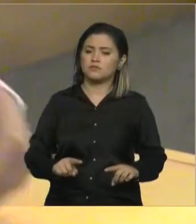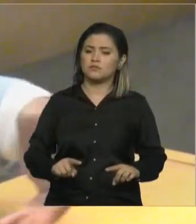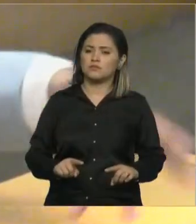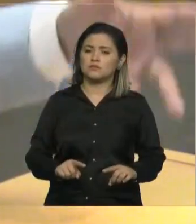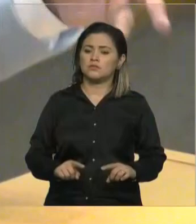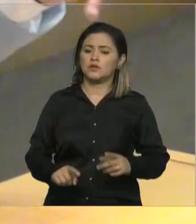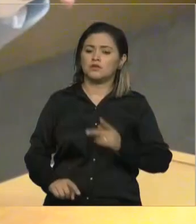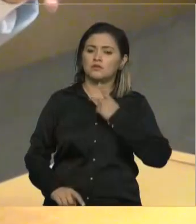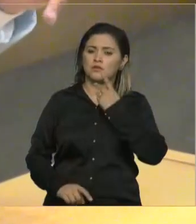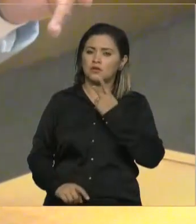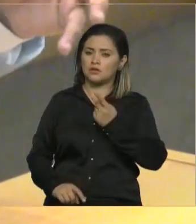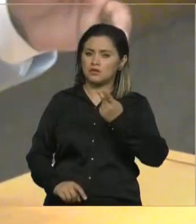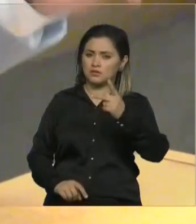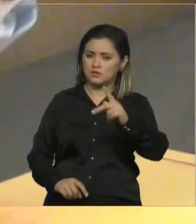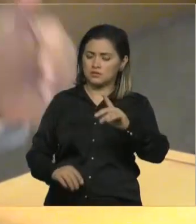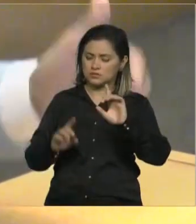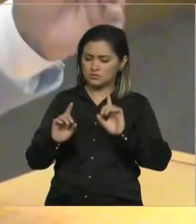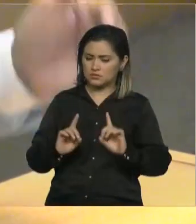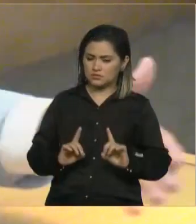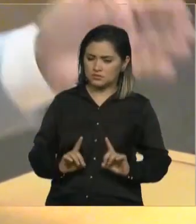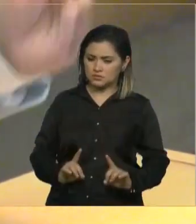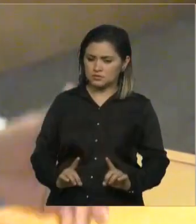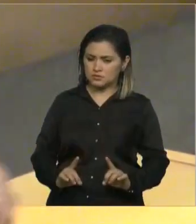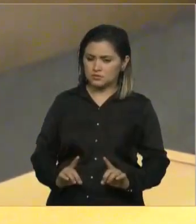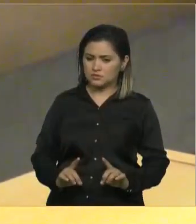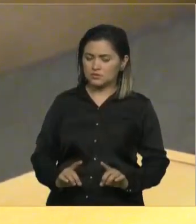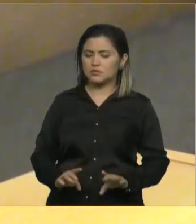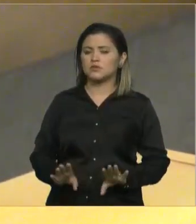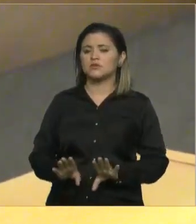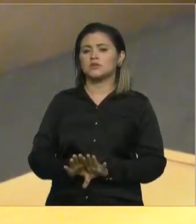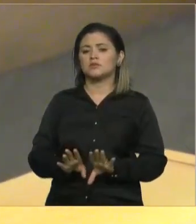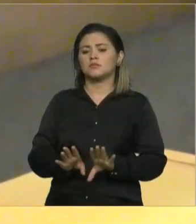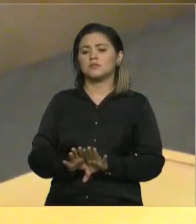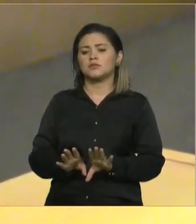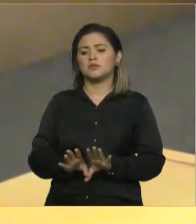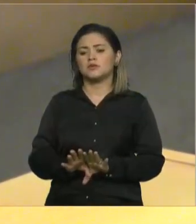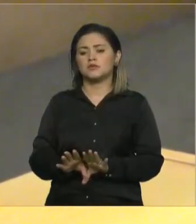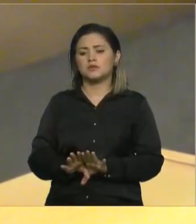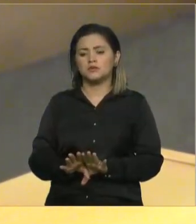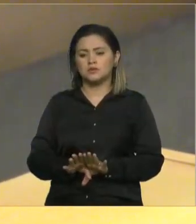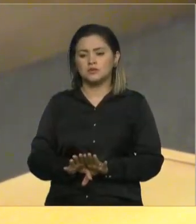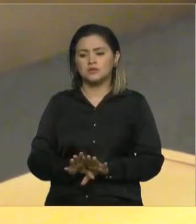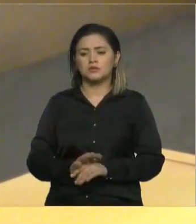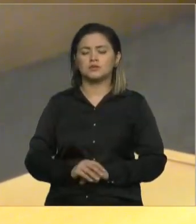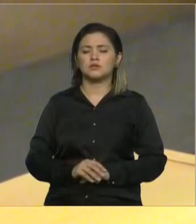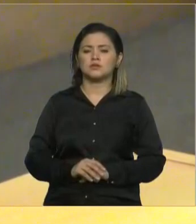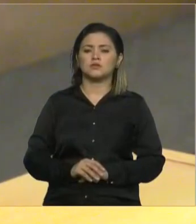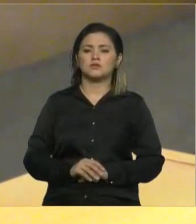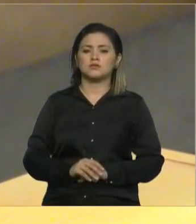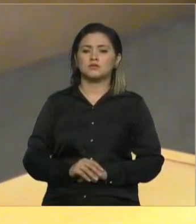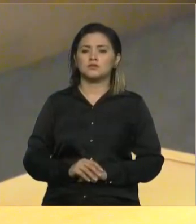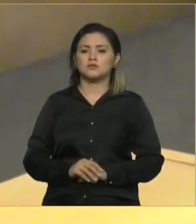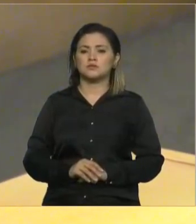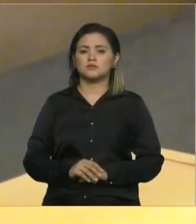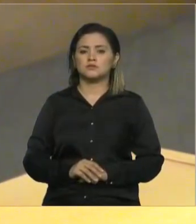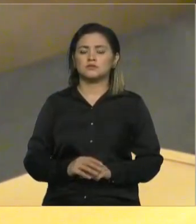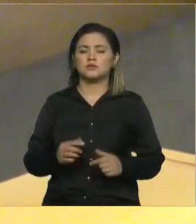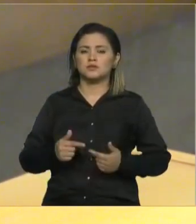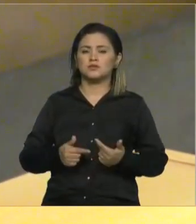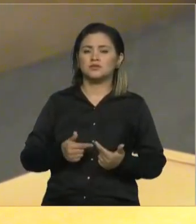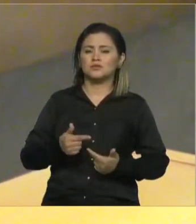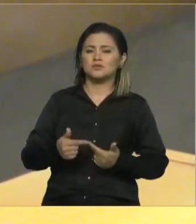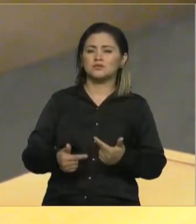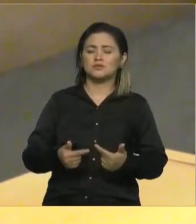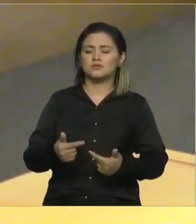sua deficiência e retratar também o reconhecimento, a sua humildade, com relação ainda à luta das pessoas